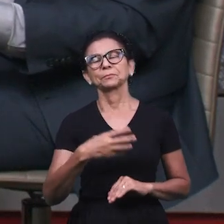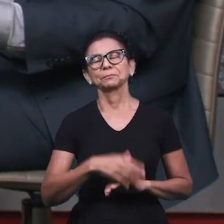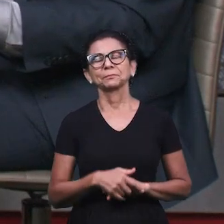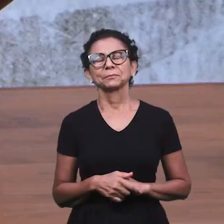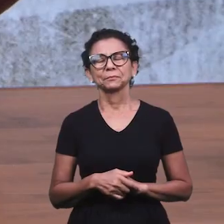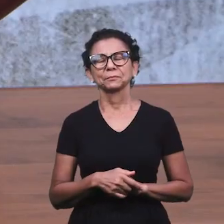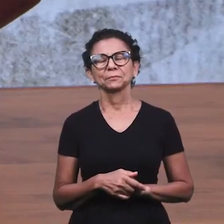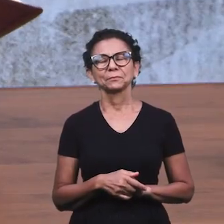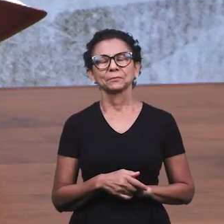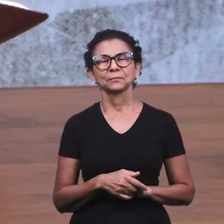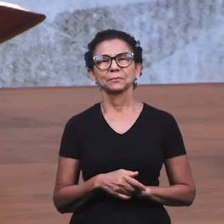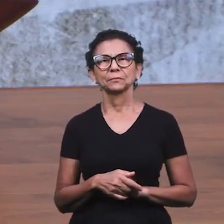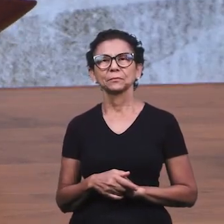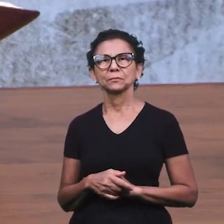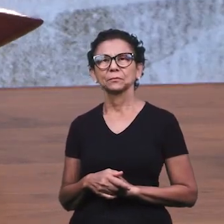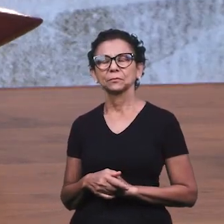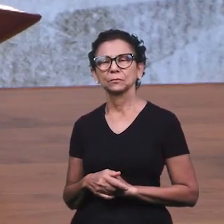23.